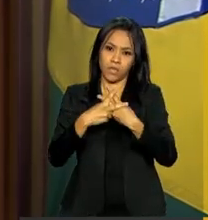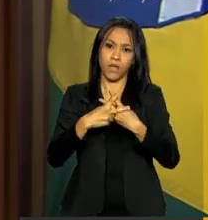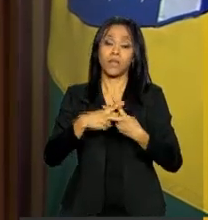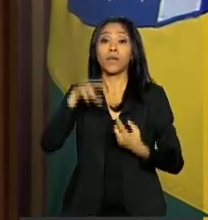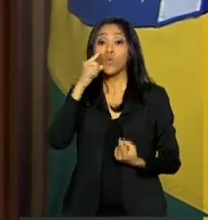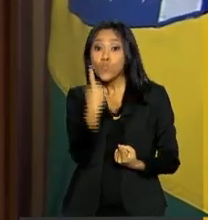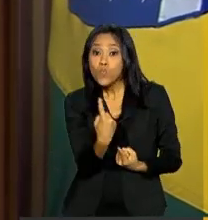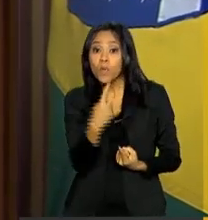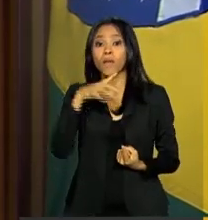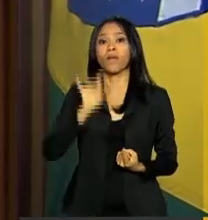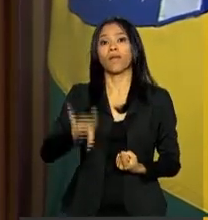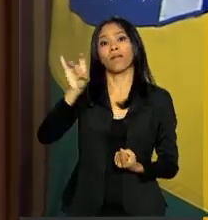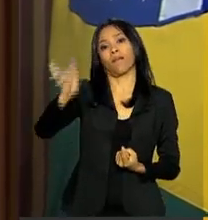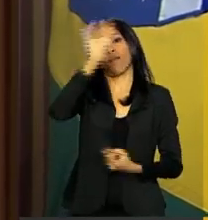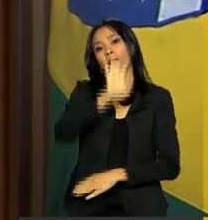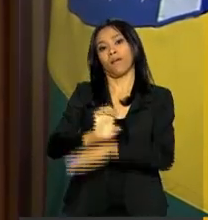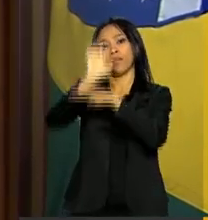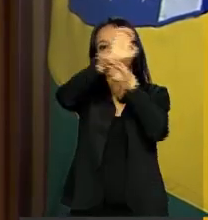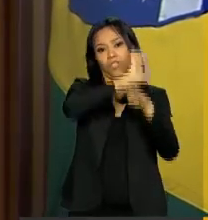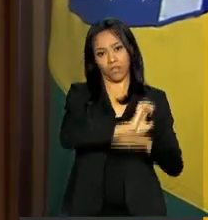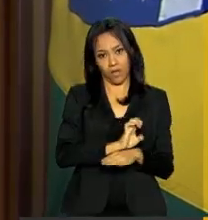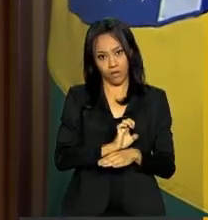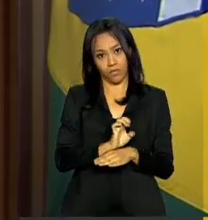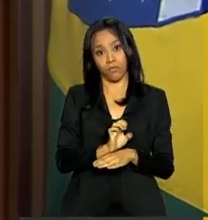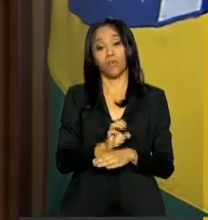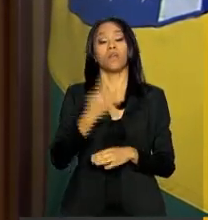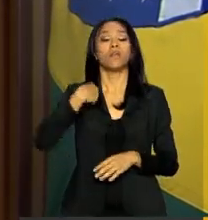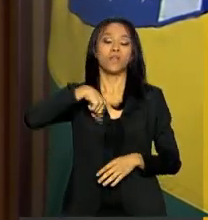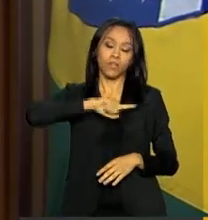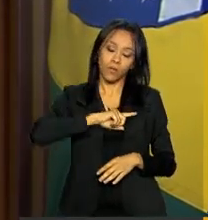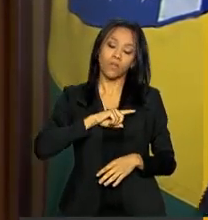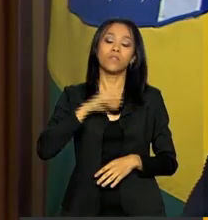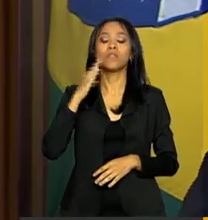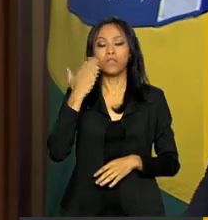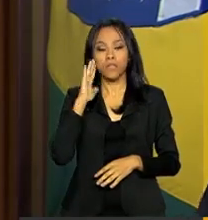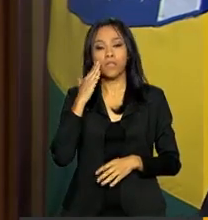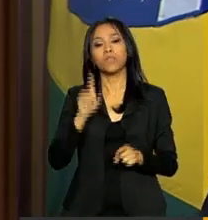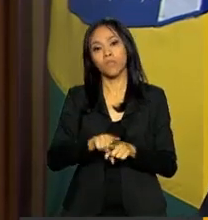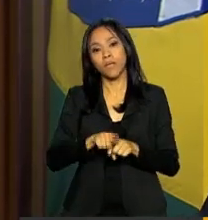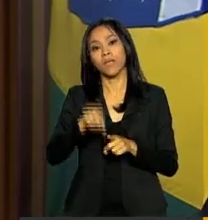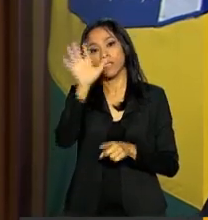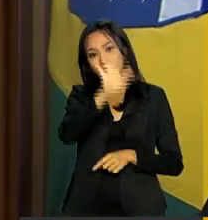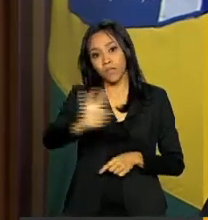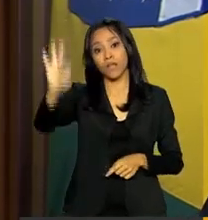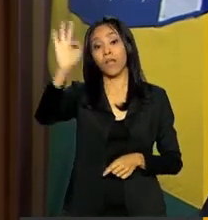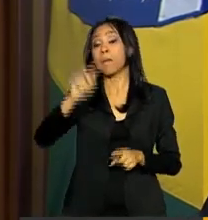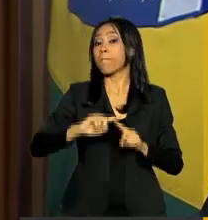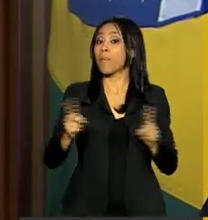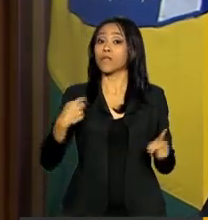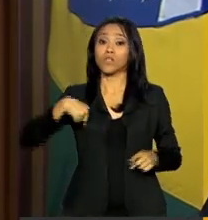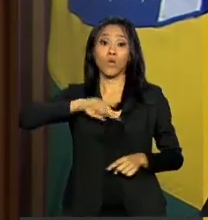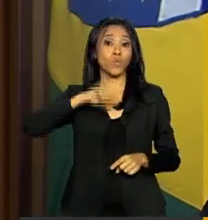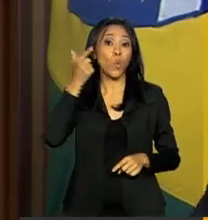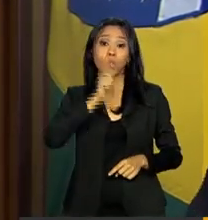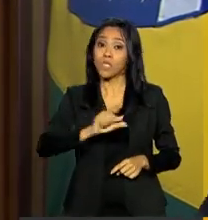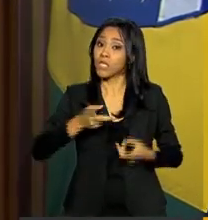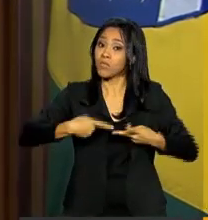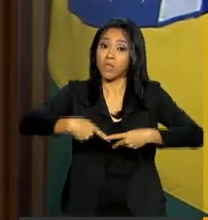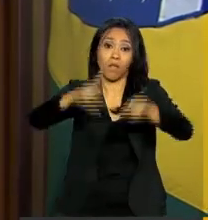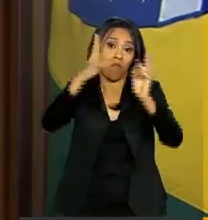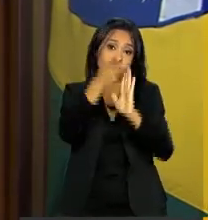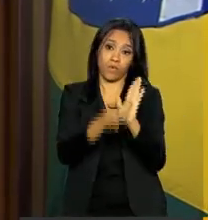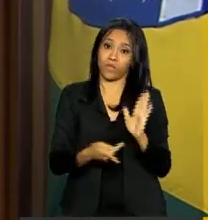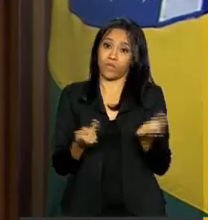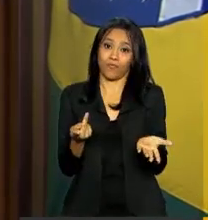e até comemos penitenciários federais mais interessante não se conseguiu levar adiante esse projeto e eu